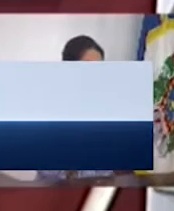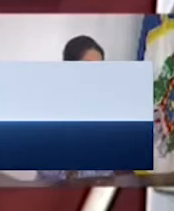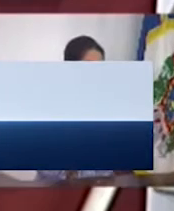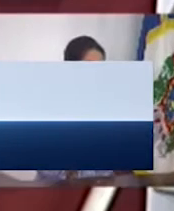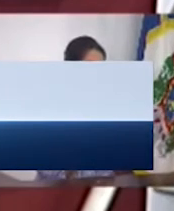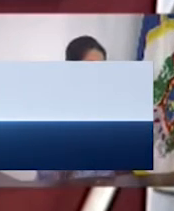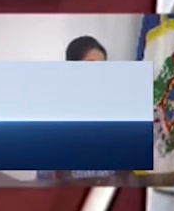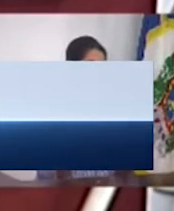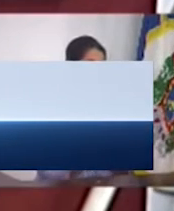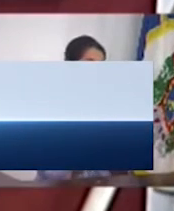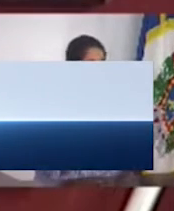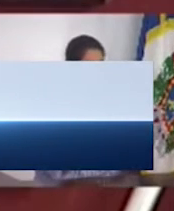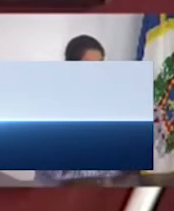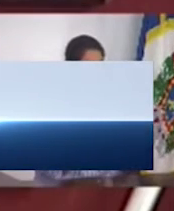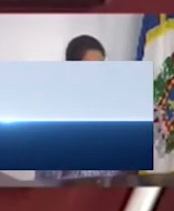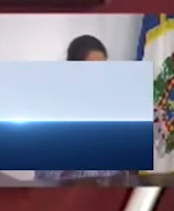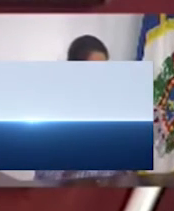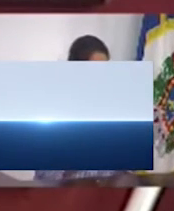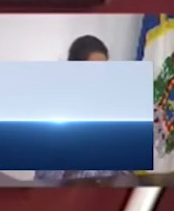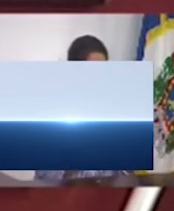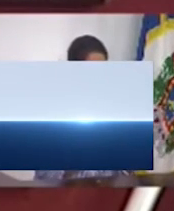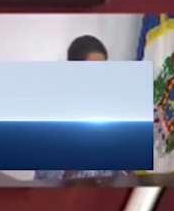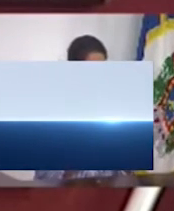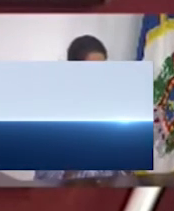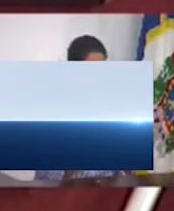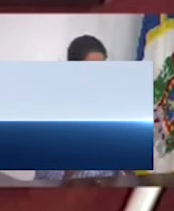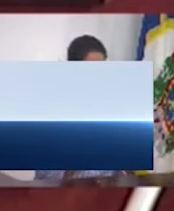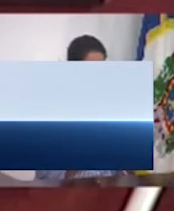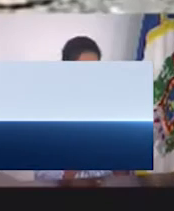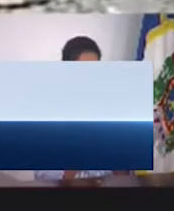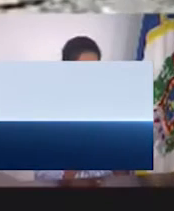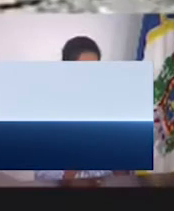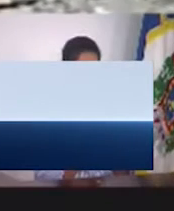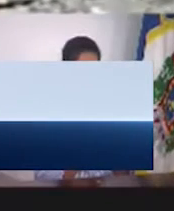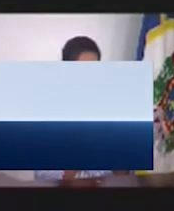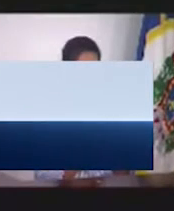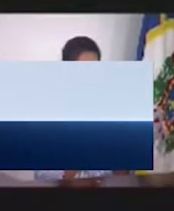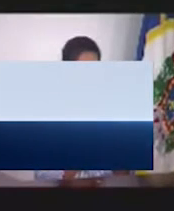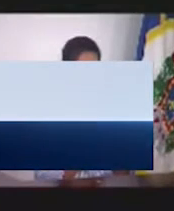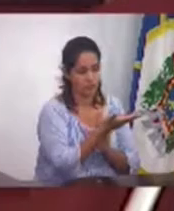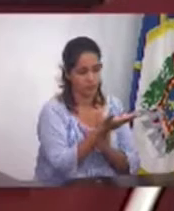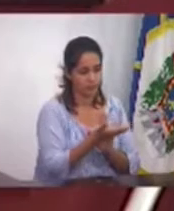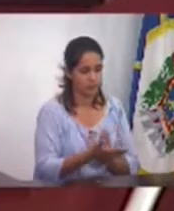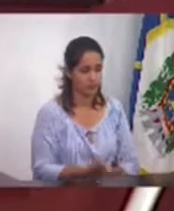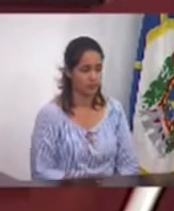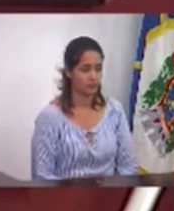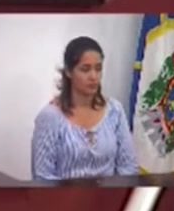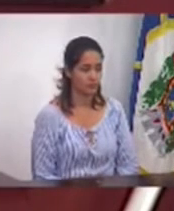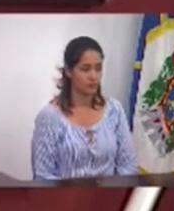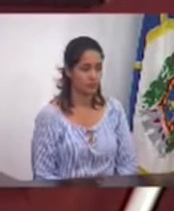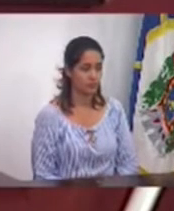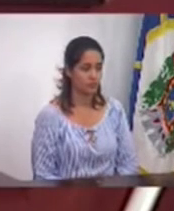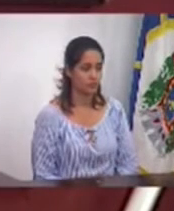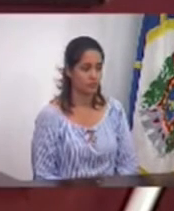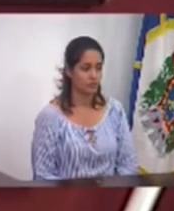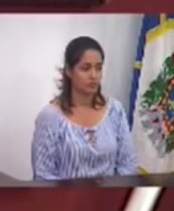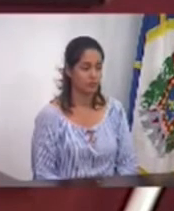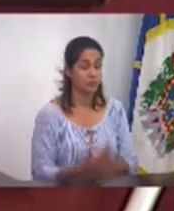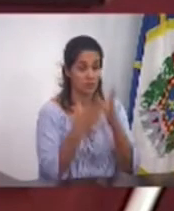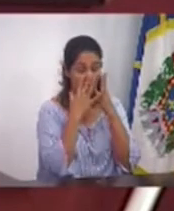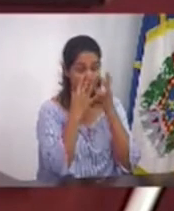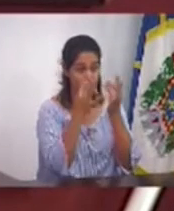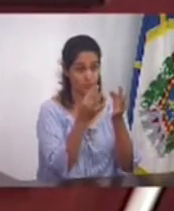rodrigo beleza marcelo coimbra e os bairros ferrari foram os buracos em ruas de votuporanga dá uma olhada quando